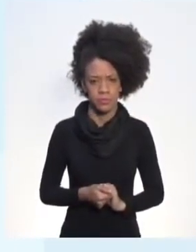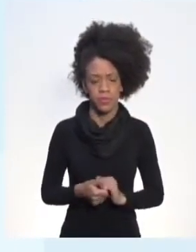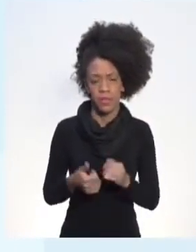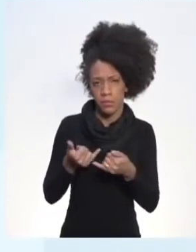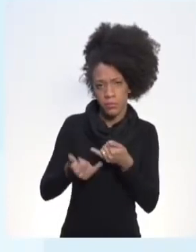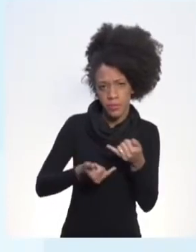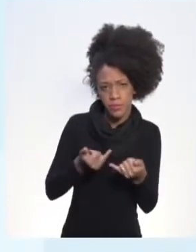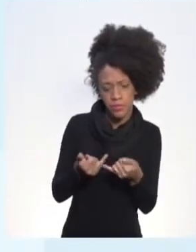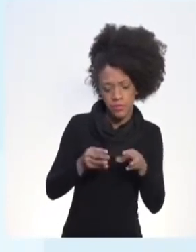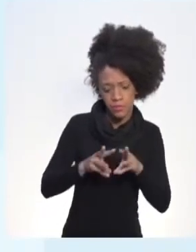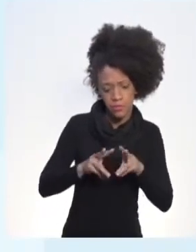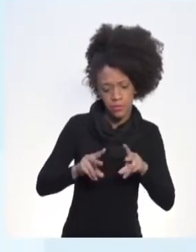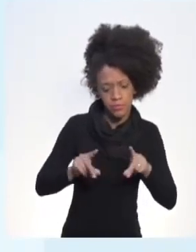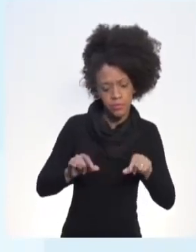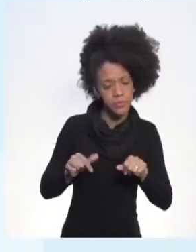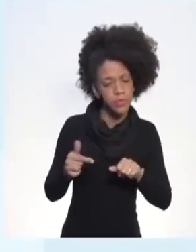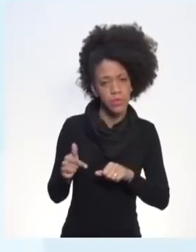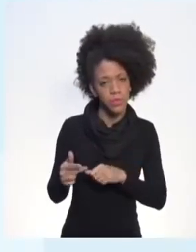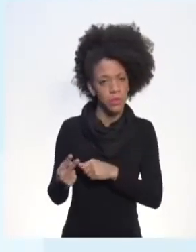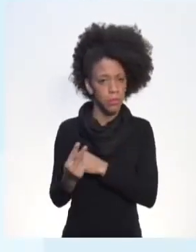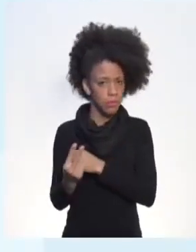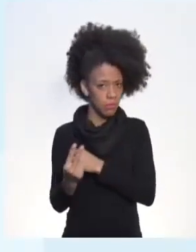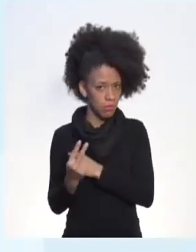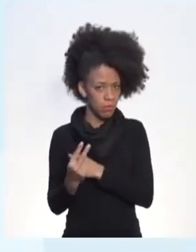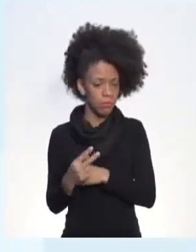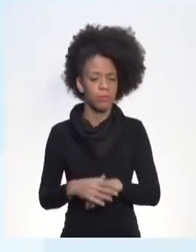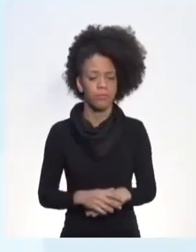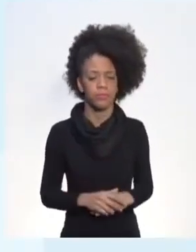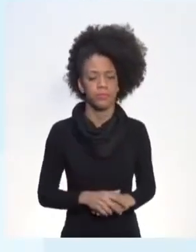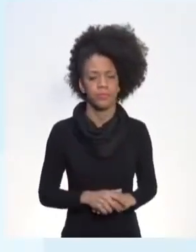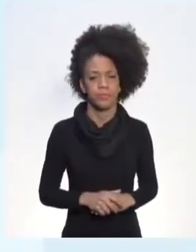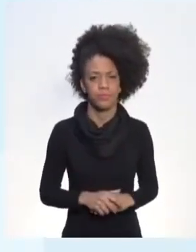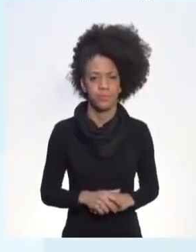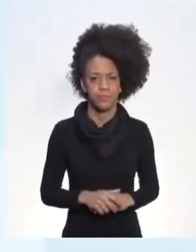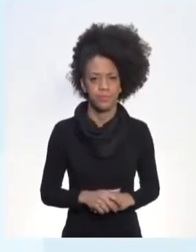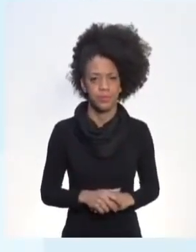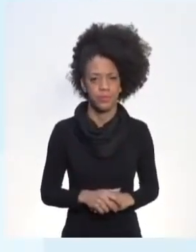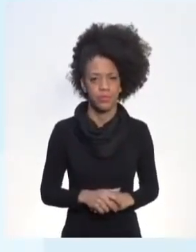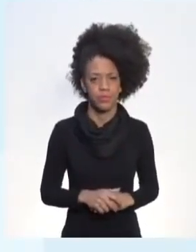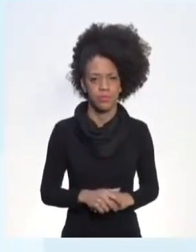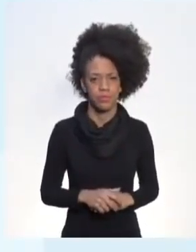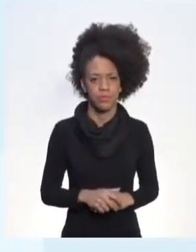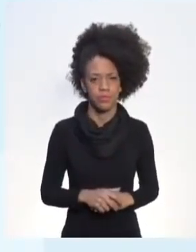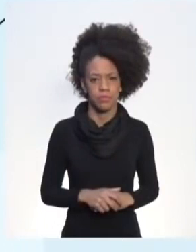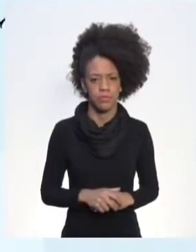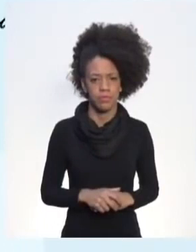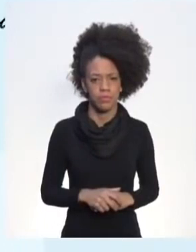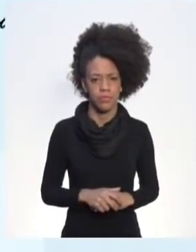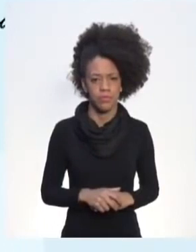Brincando na areia. Sem proteção. Sem proteção.